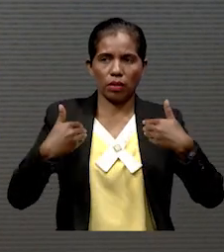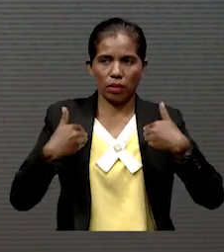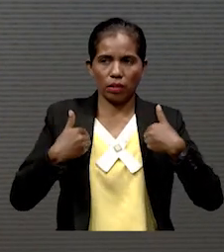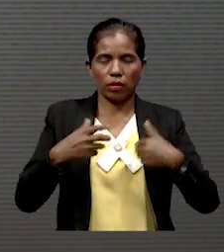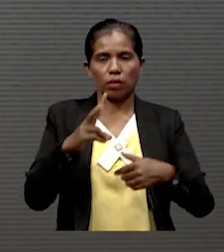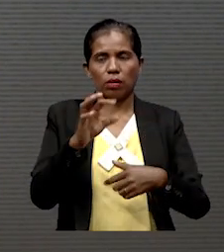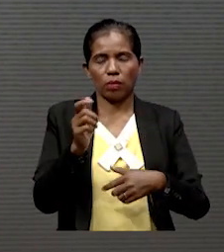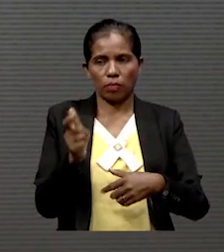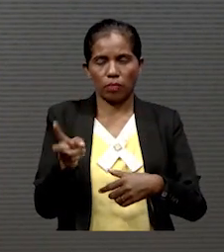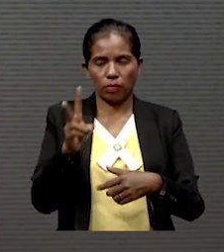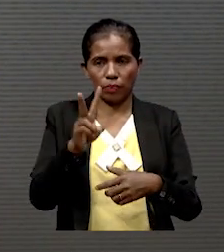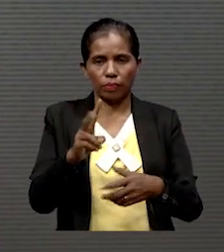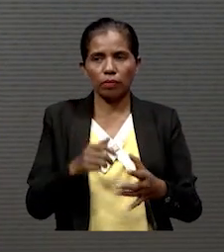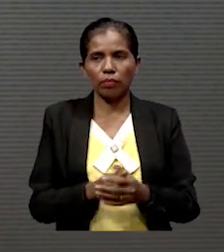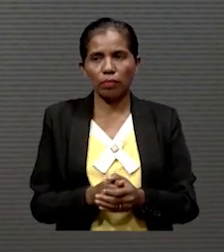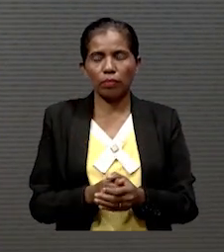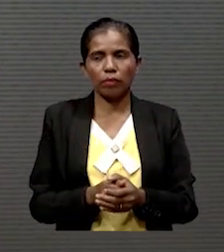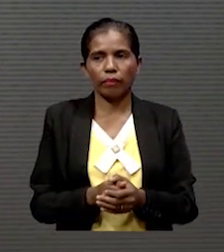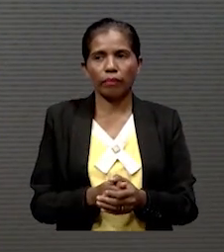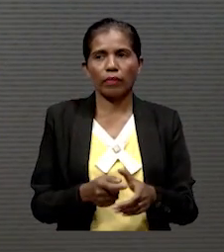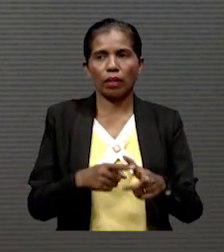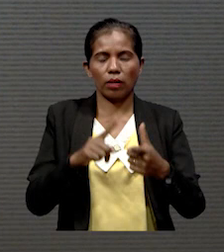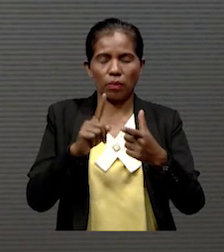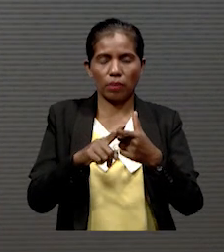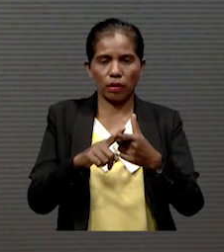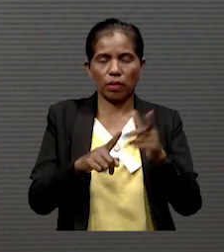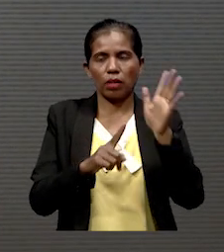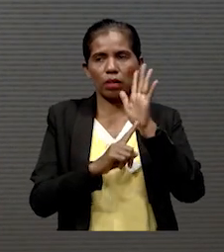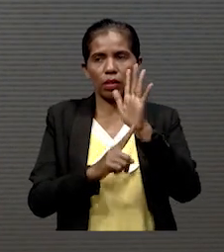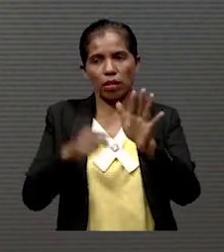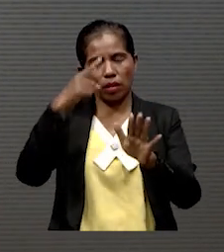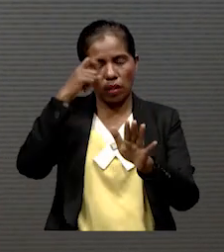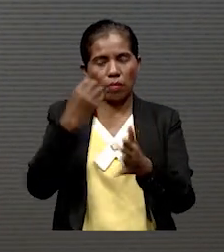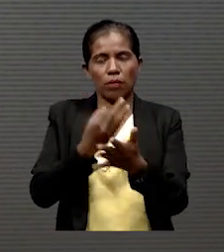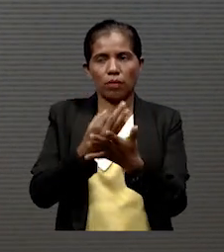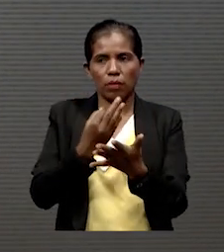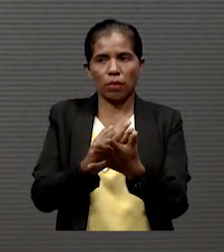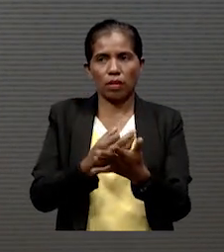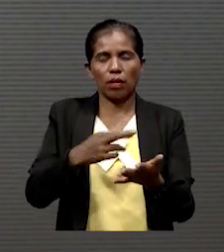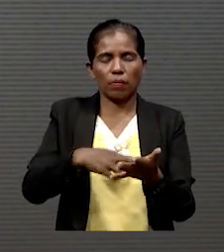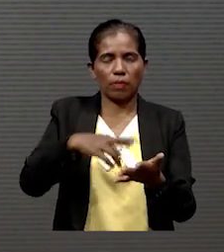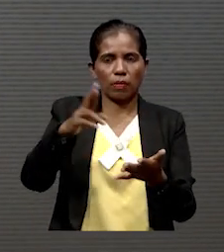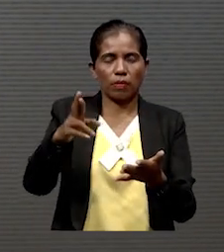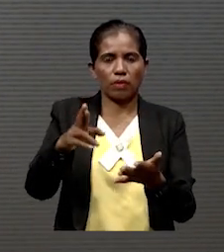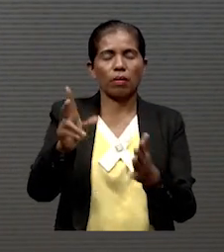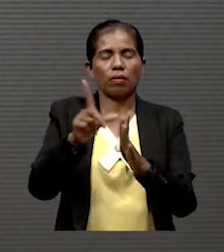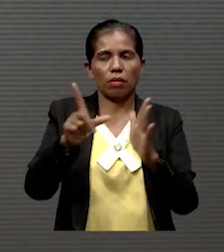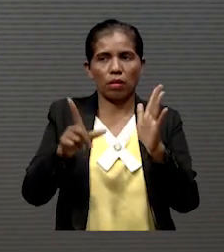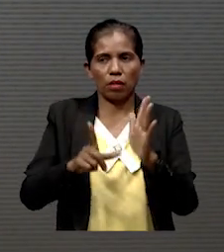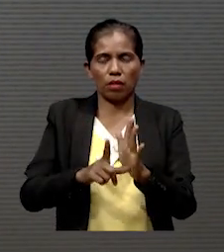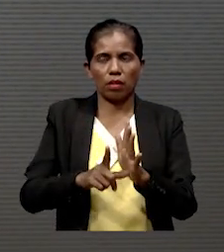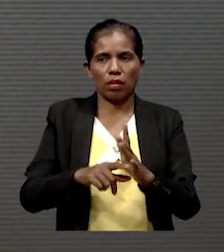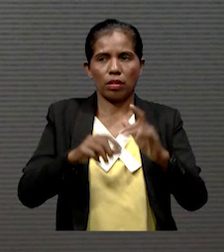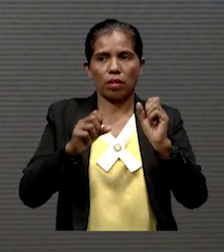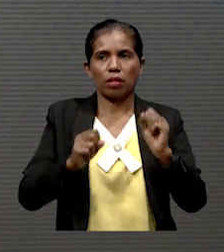22. Então prioridade será né depois sei pública, também o orçamento hoje aprova ou alterações. Deve alteração,